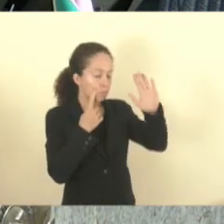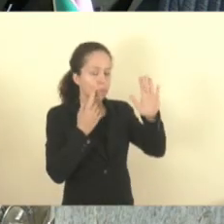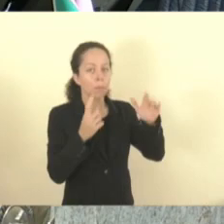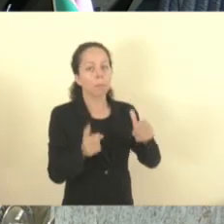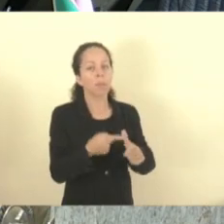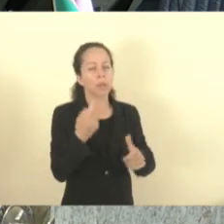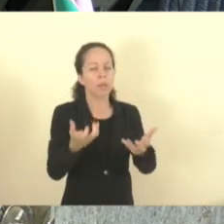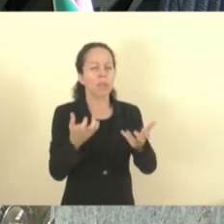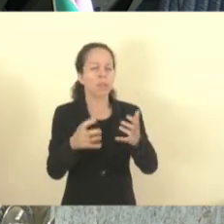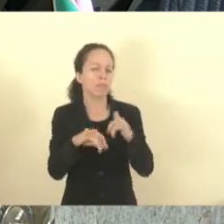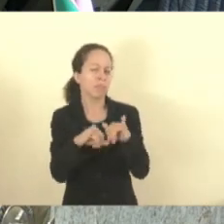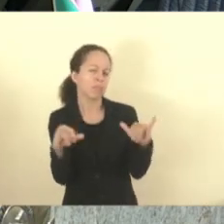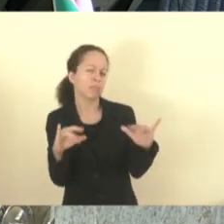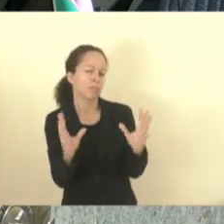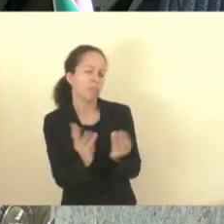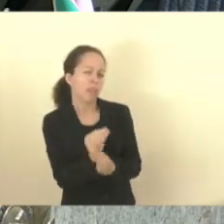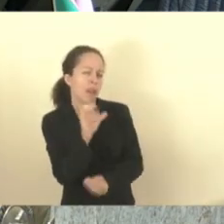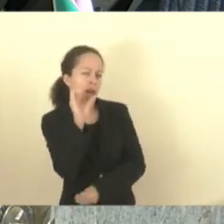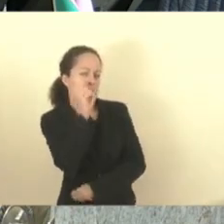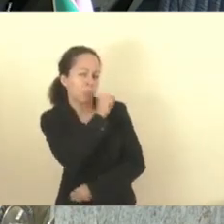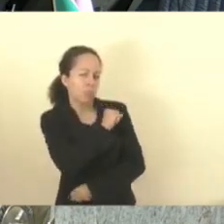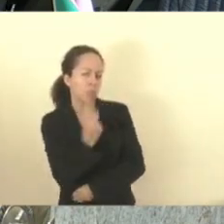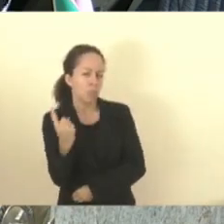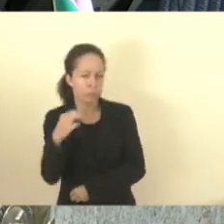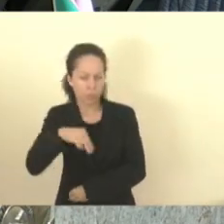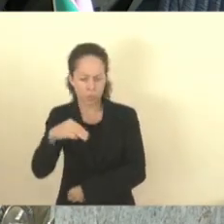comunicado rapidinho a essa casa, um minutinho só.